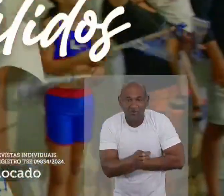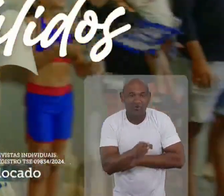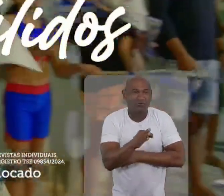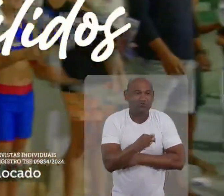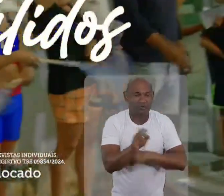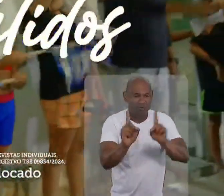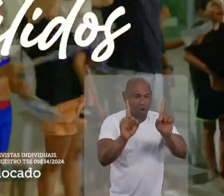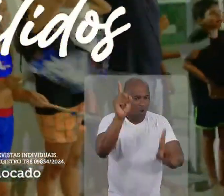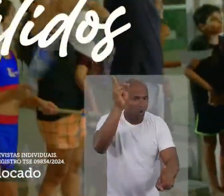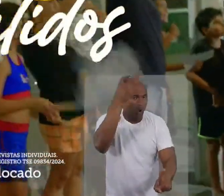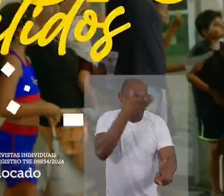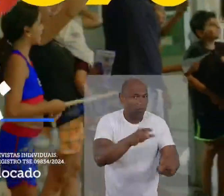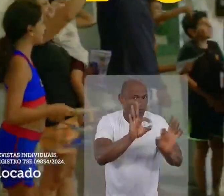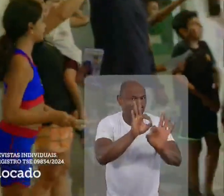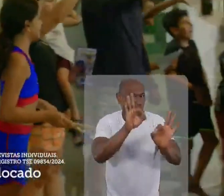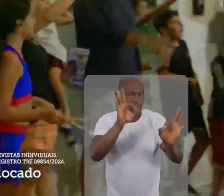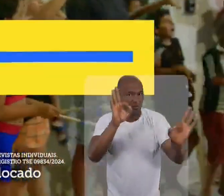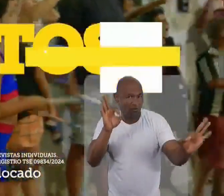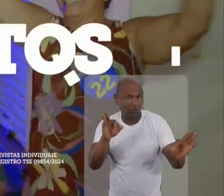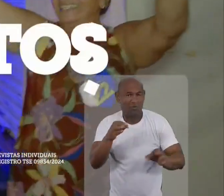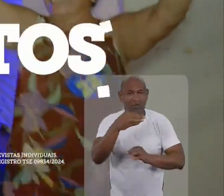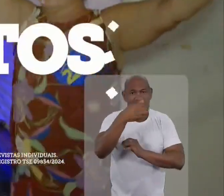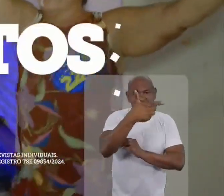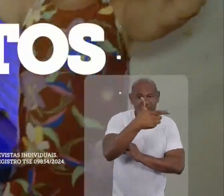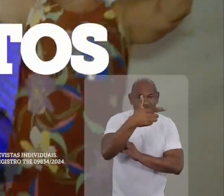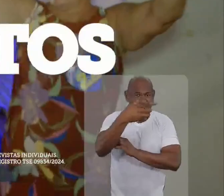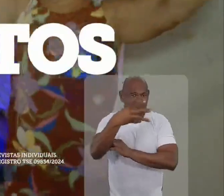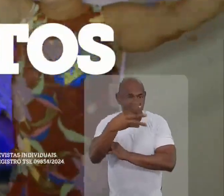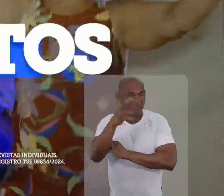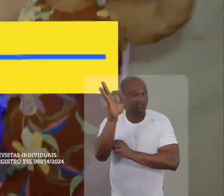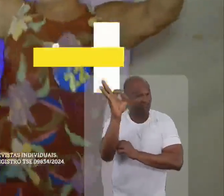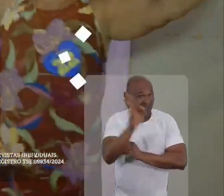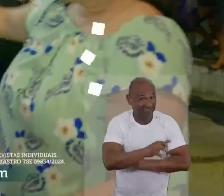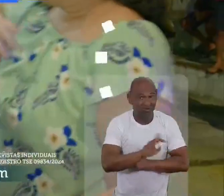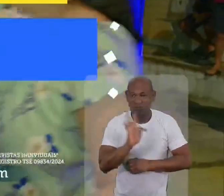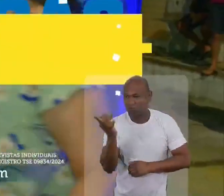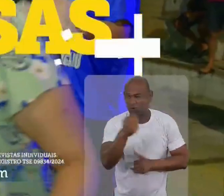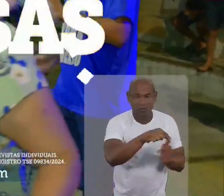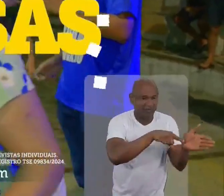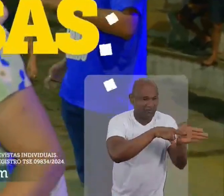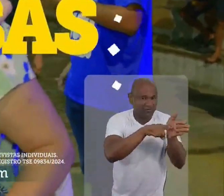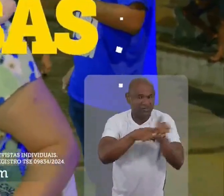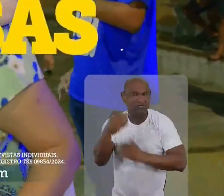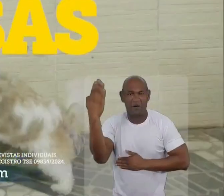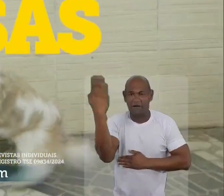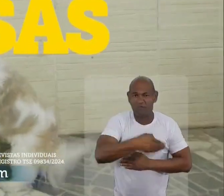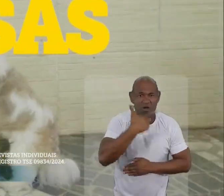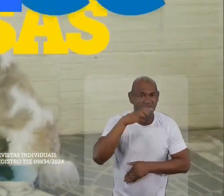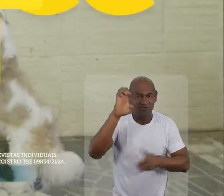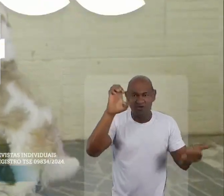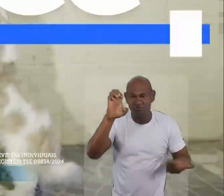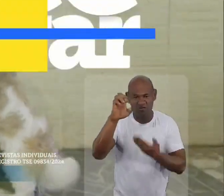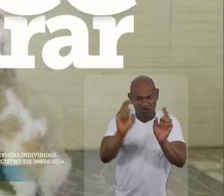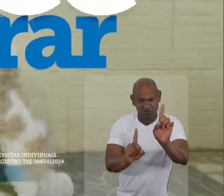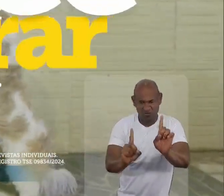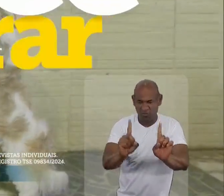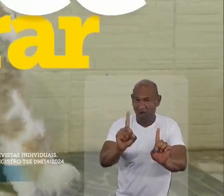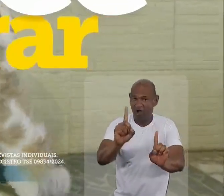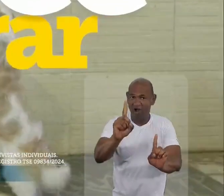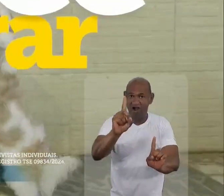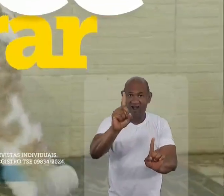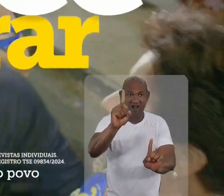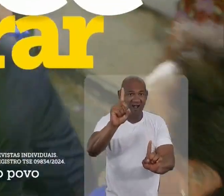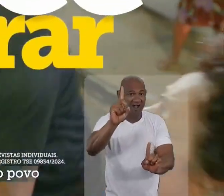67,46%. A diferença dela para o segundo colocado subiu para 24 pontos. Todas as pesquisas comprovam que Emília cresce